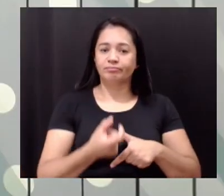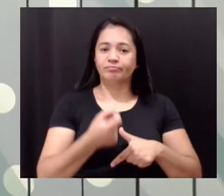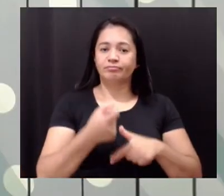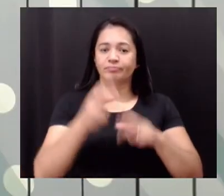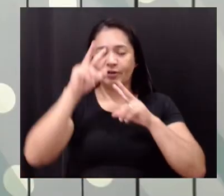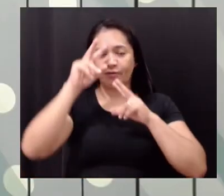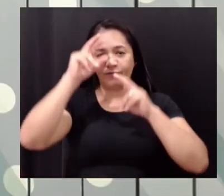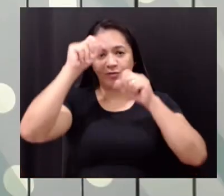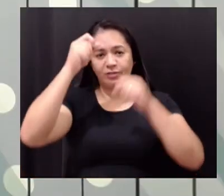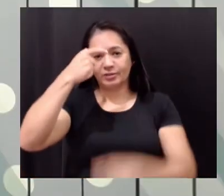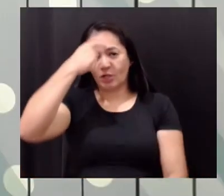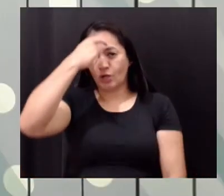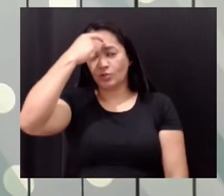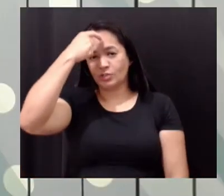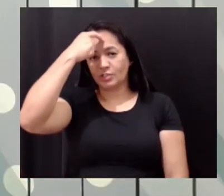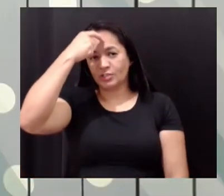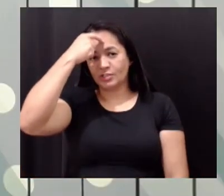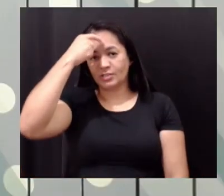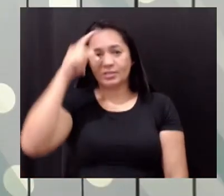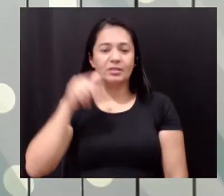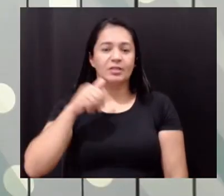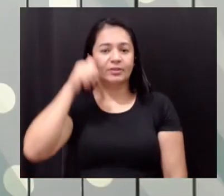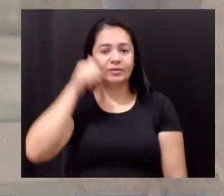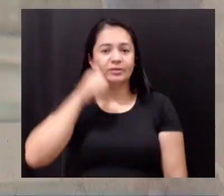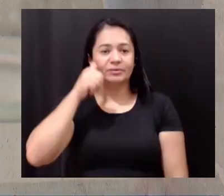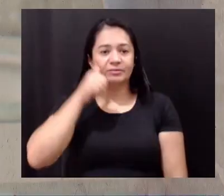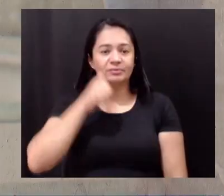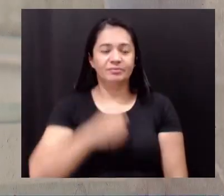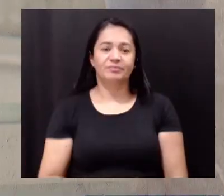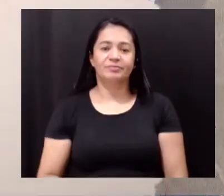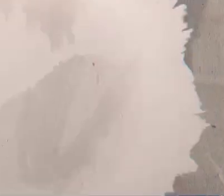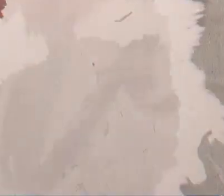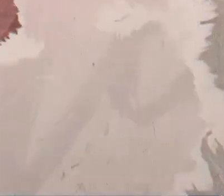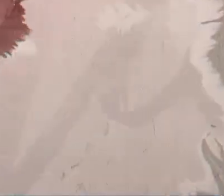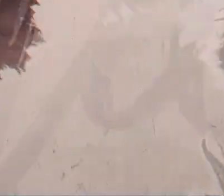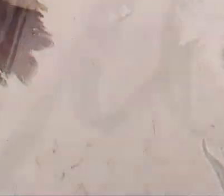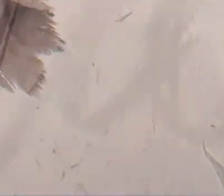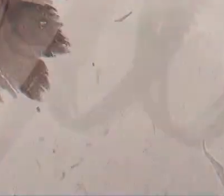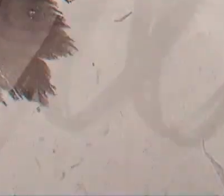mulheres sobre o autocuidado. Nós já voltamos.